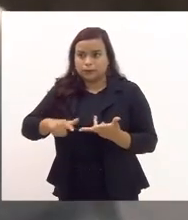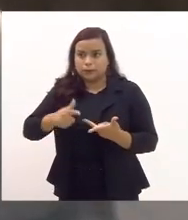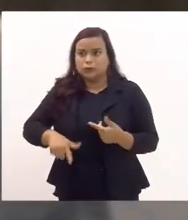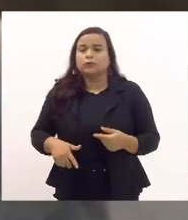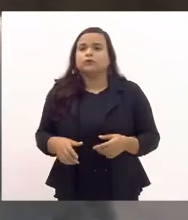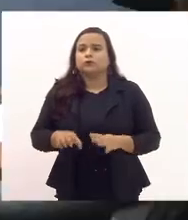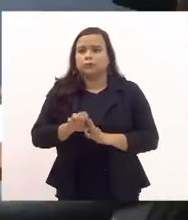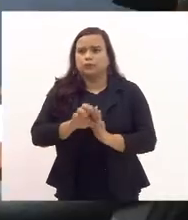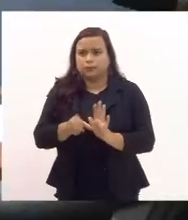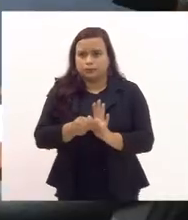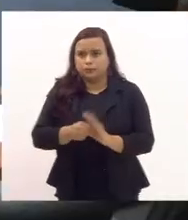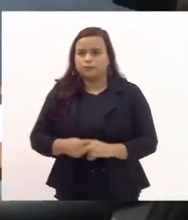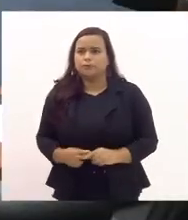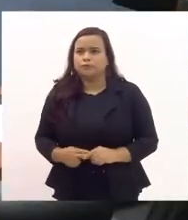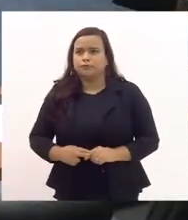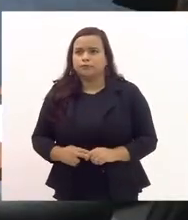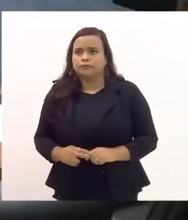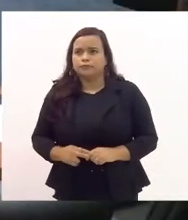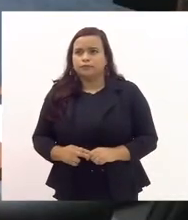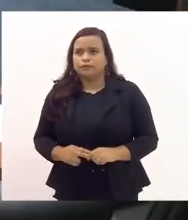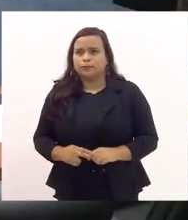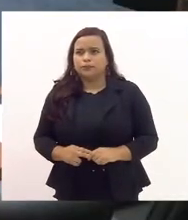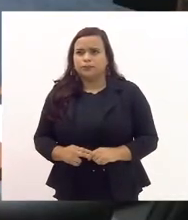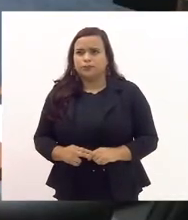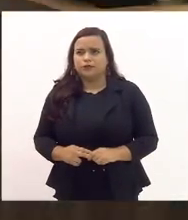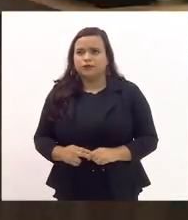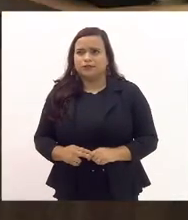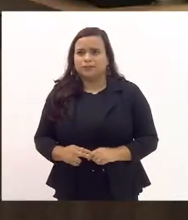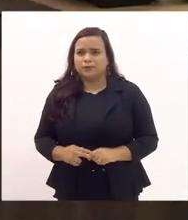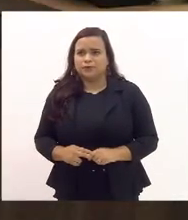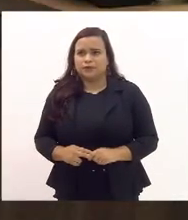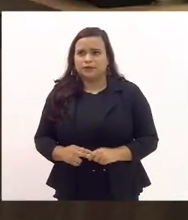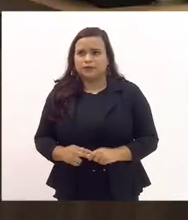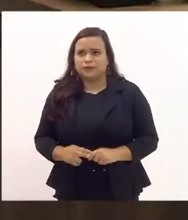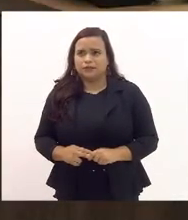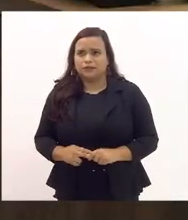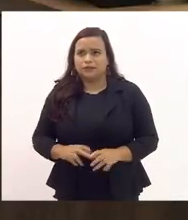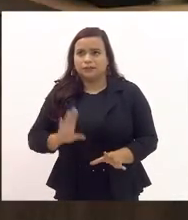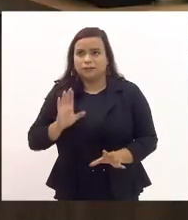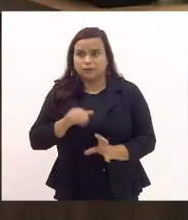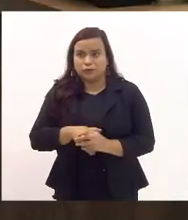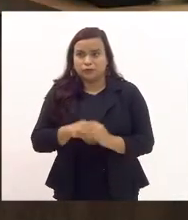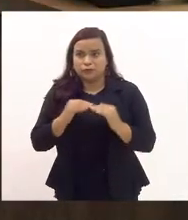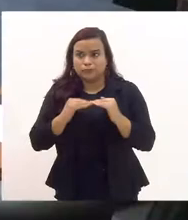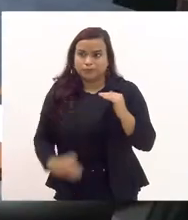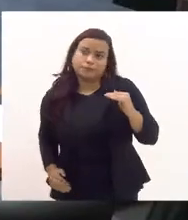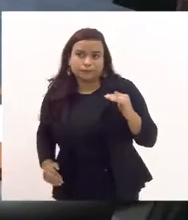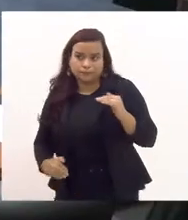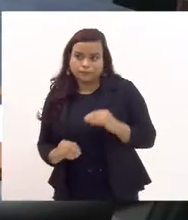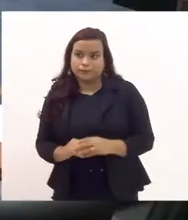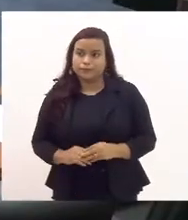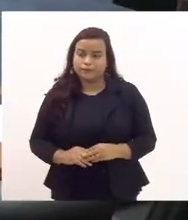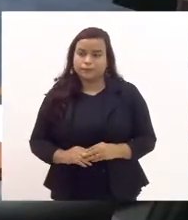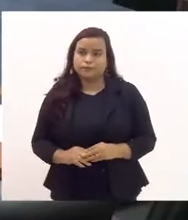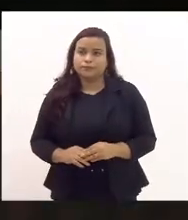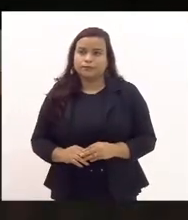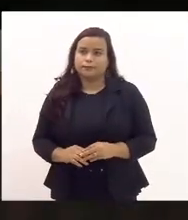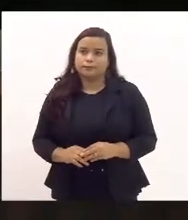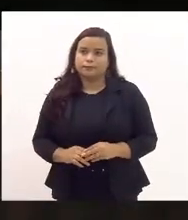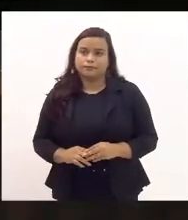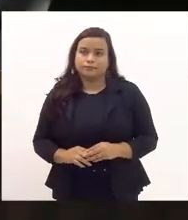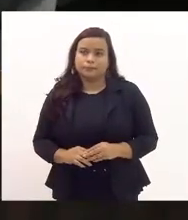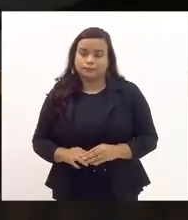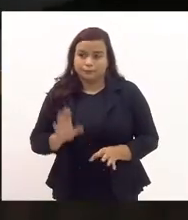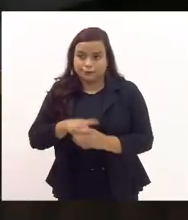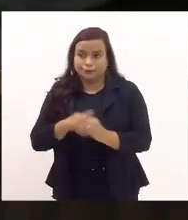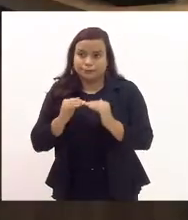seu presidente o voto de ver gente estado Luiz Paulo voto